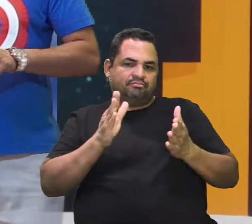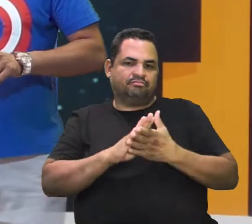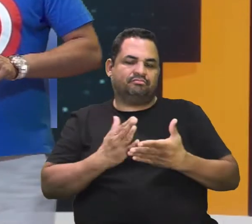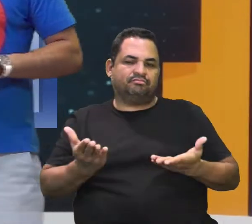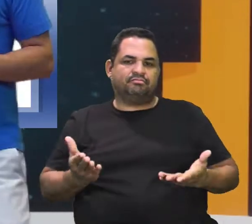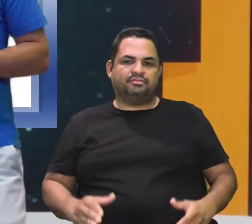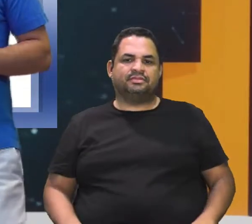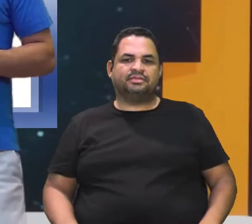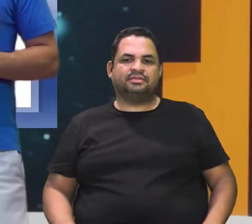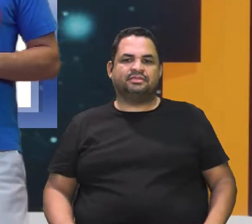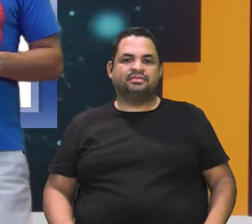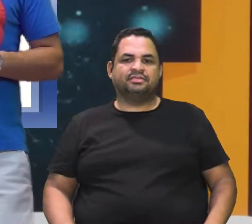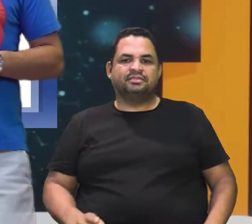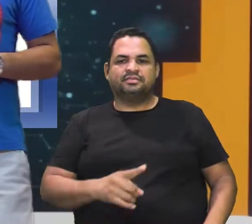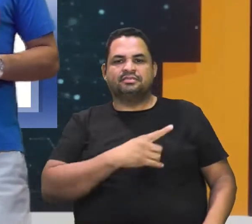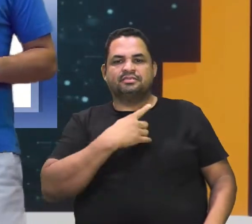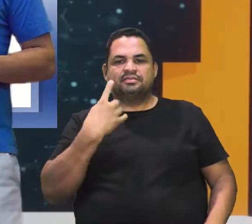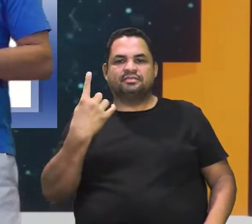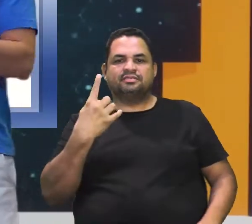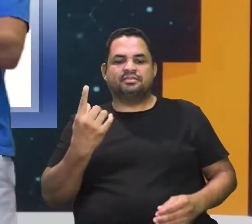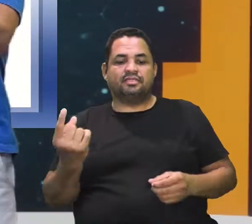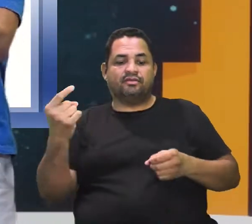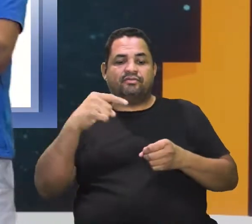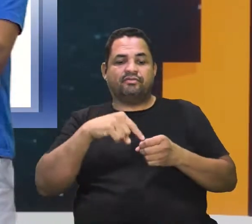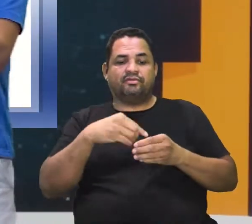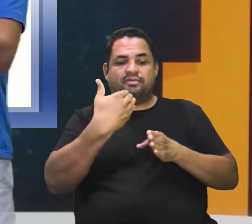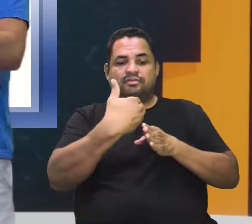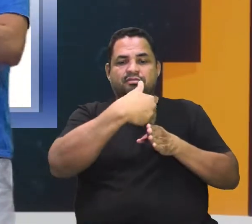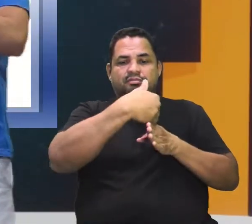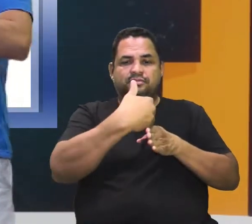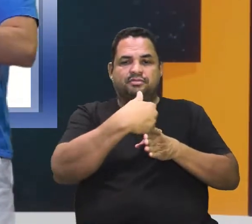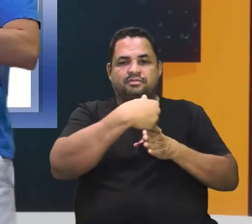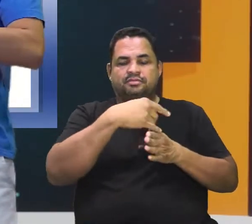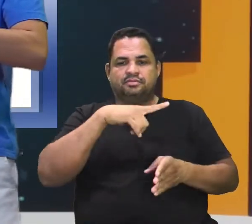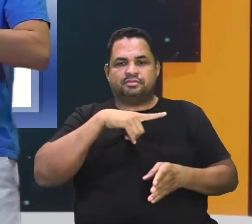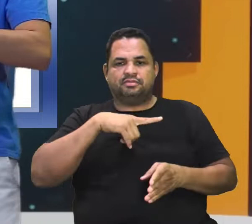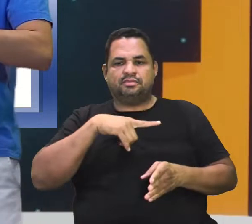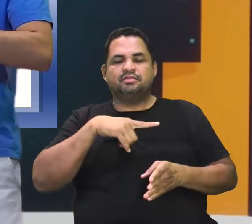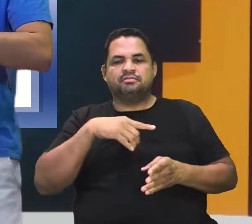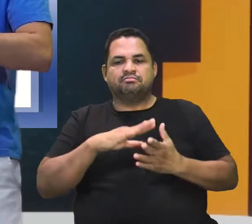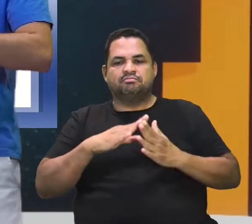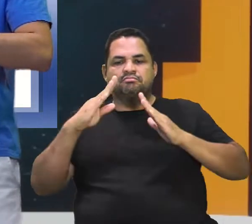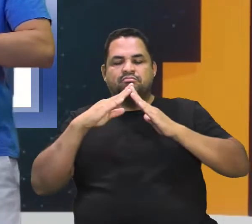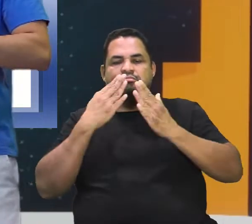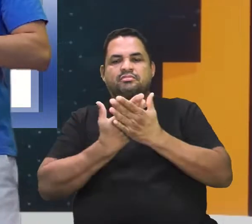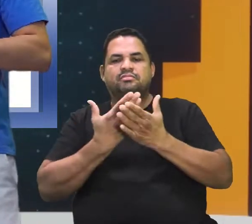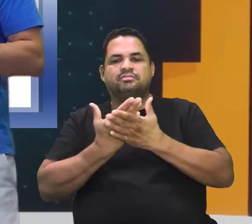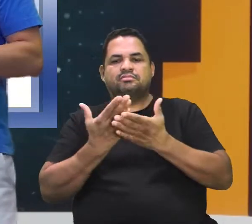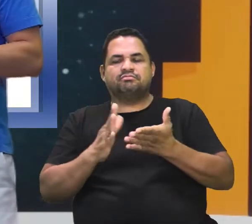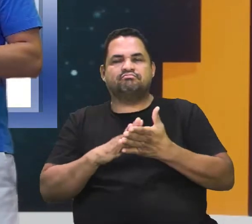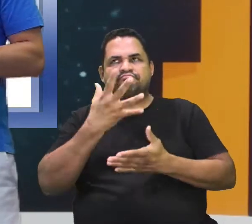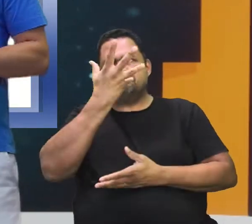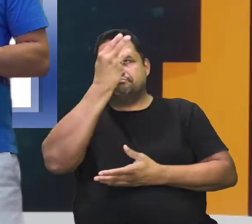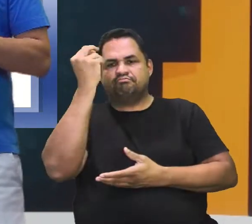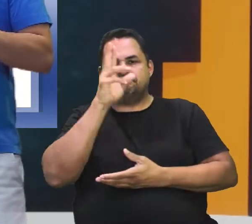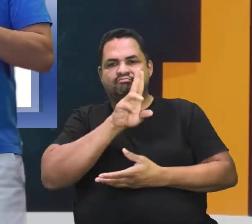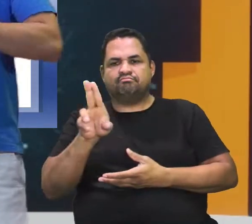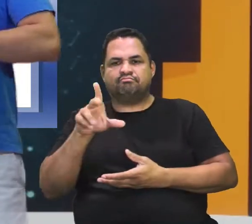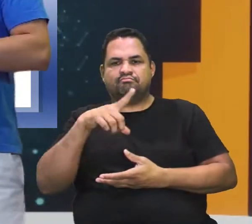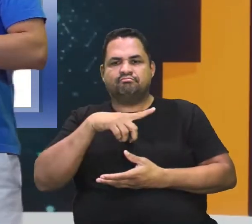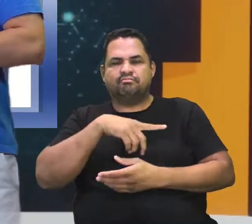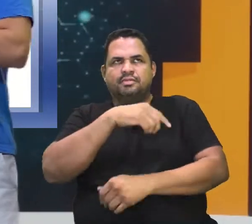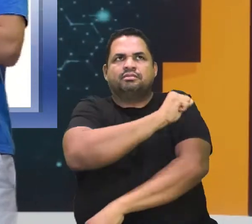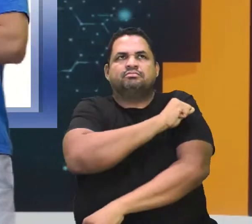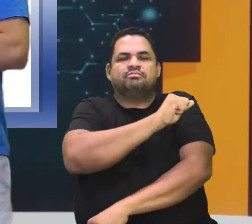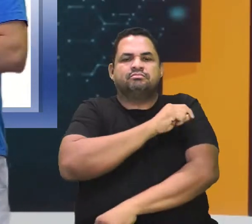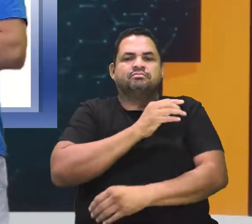Maria Celeste, nós estávamos voltando de Extrema. E voltando de Extrema tem uma escola da mediação que fica ali no meio do caminho. Esqueci o nome agora. Até tem uns